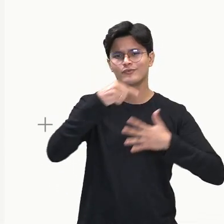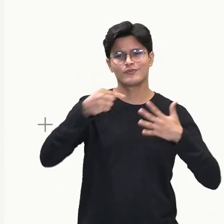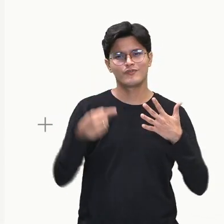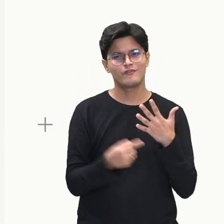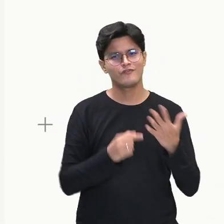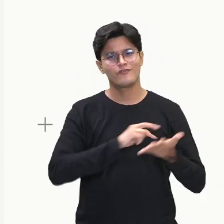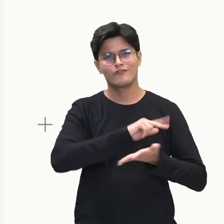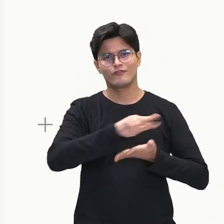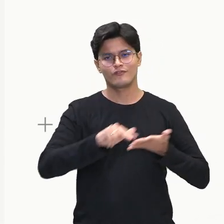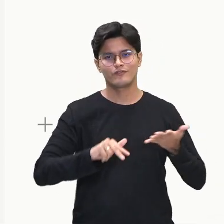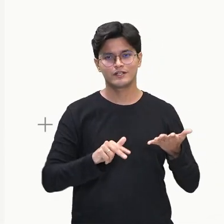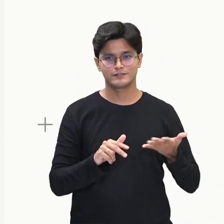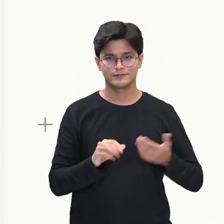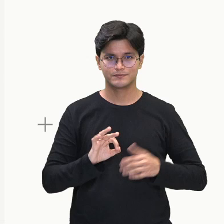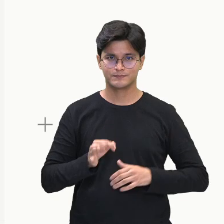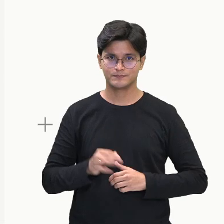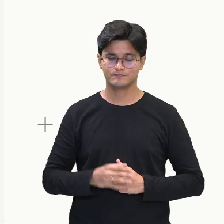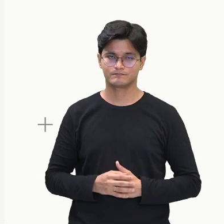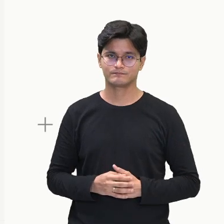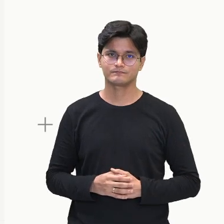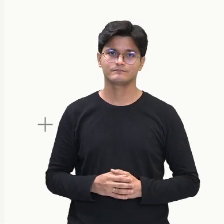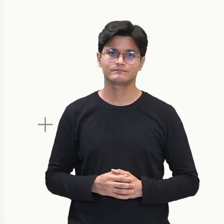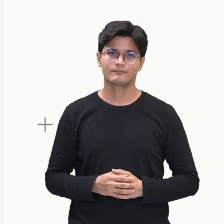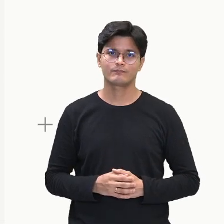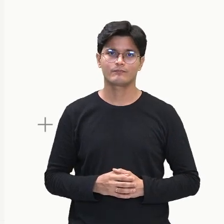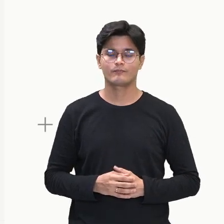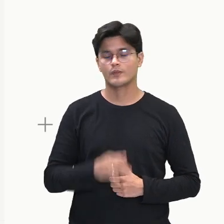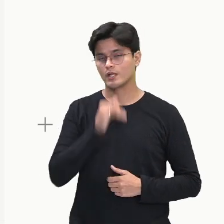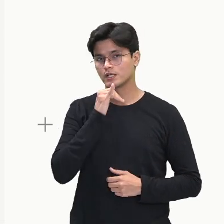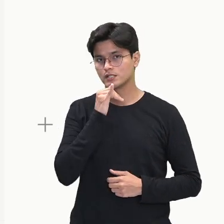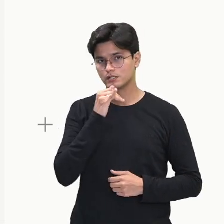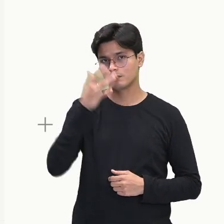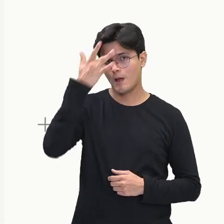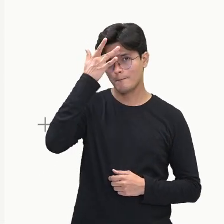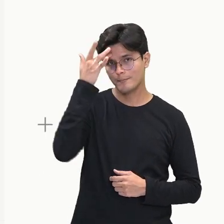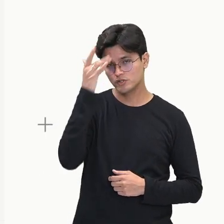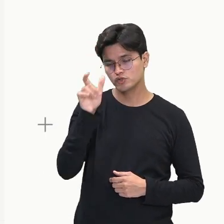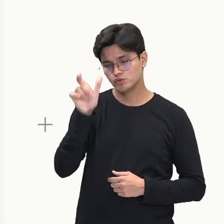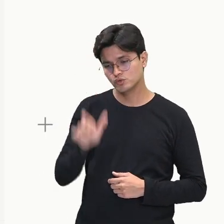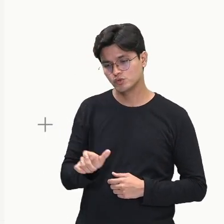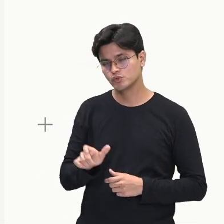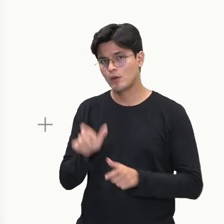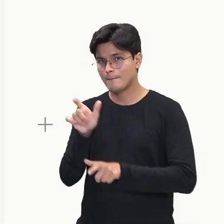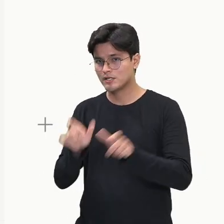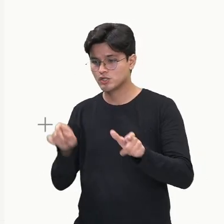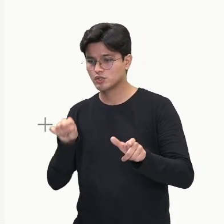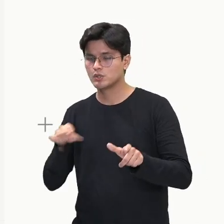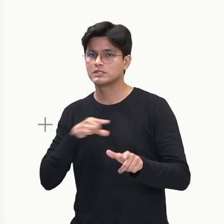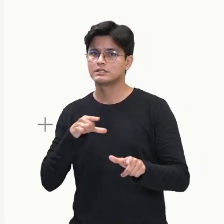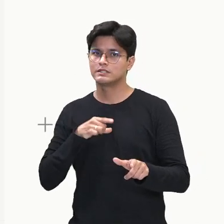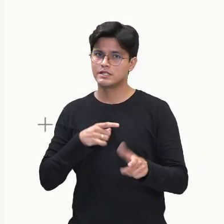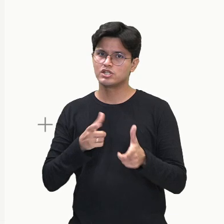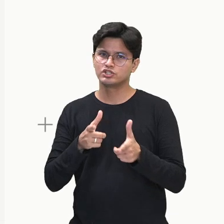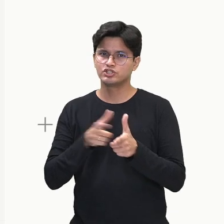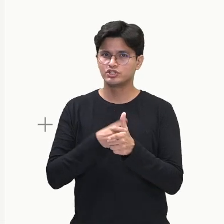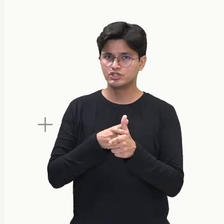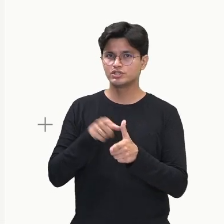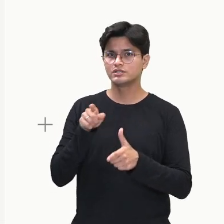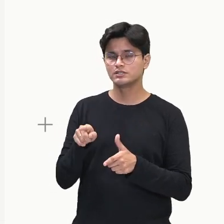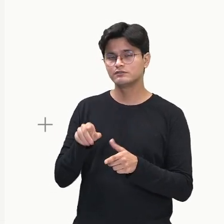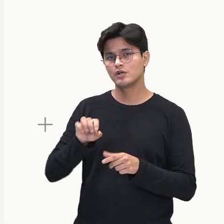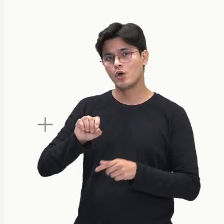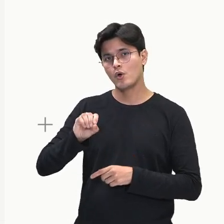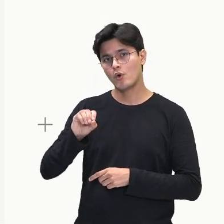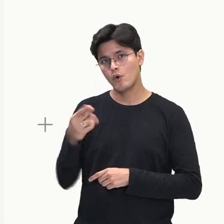Das pessoas lá que já têm as suas contas que tem que pagar e das pessoas também que estão planejando o